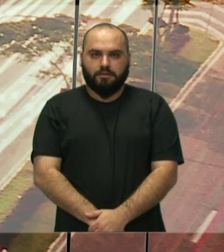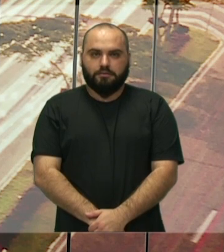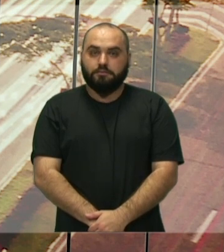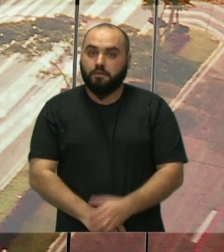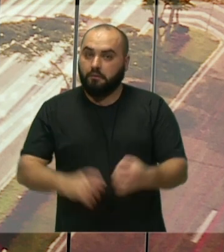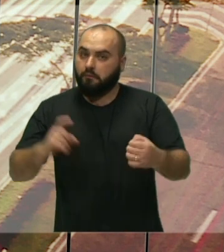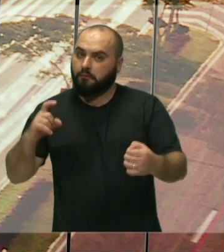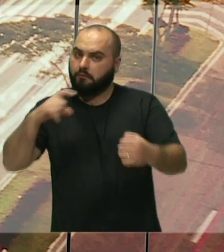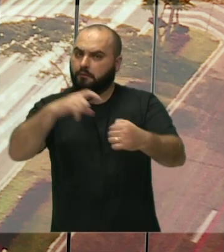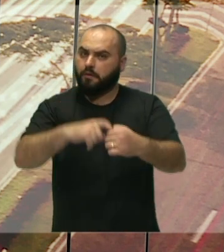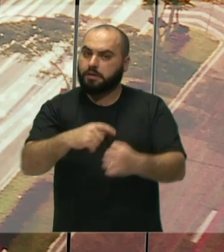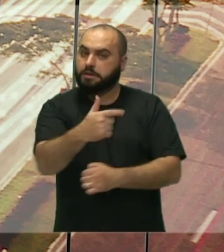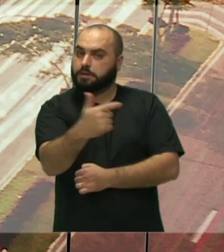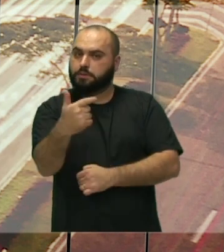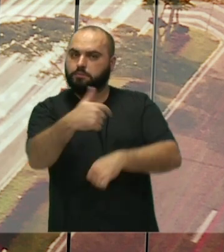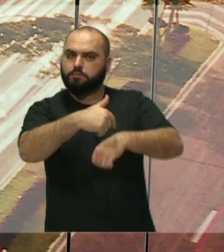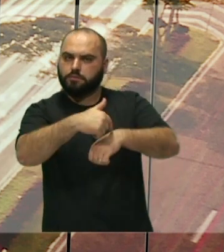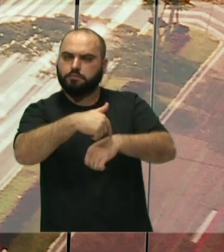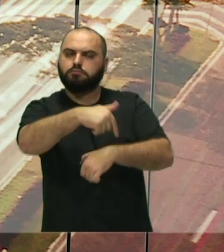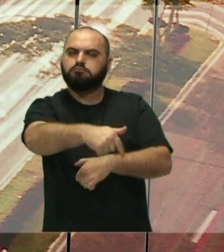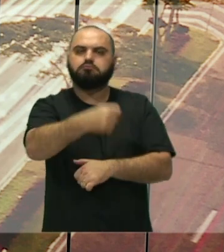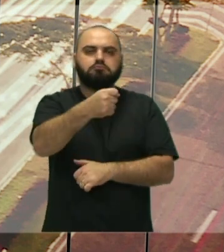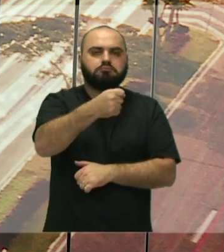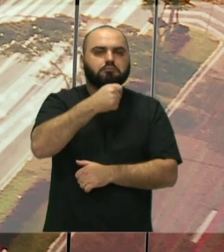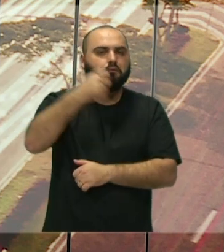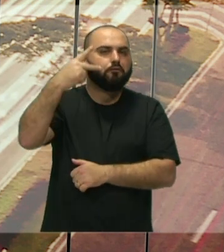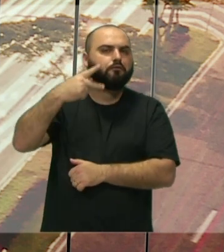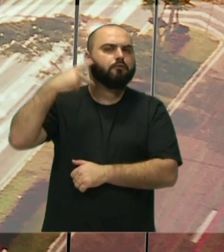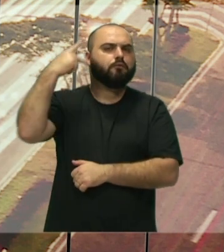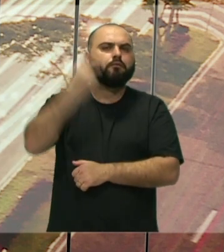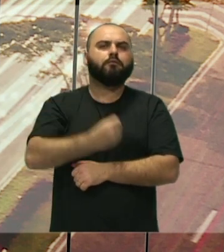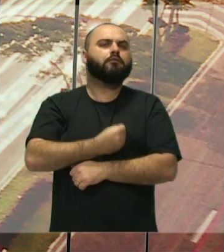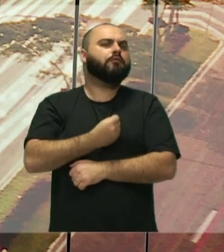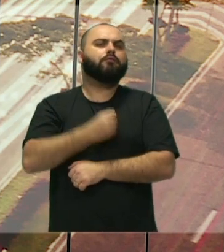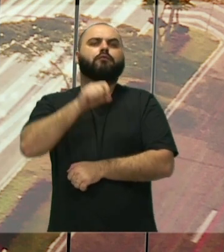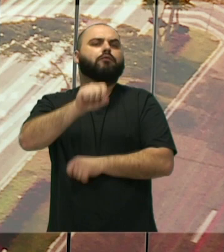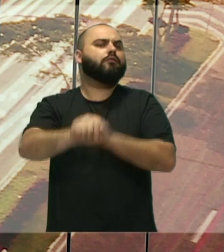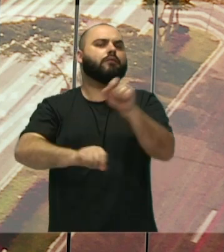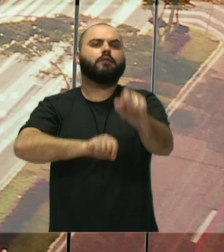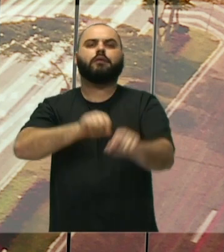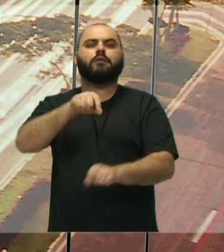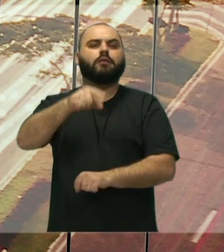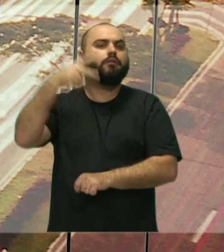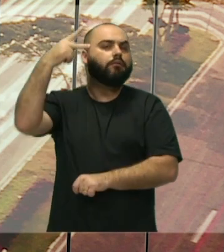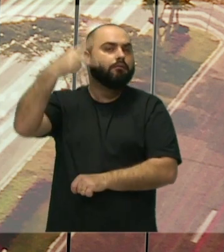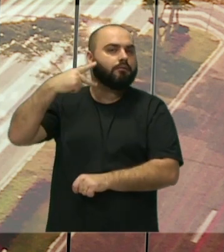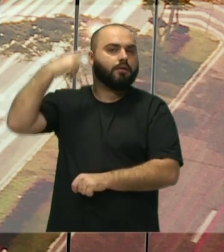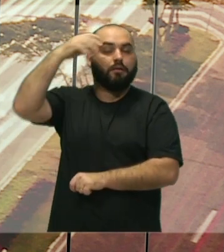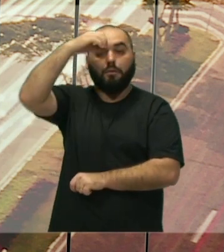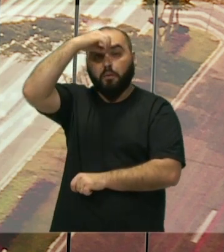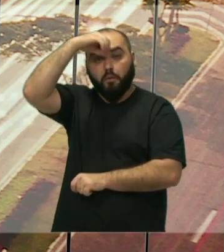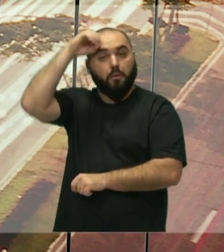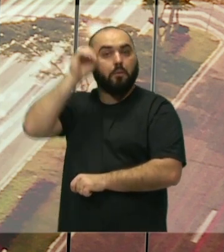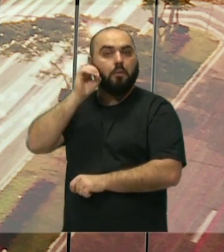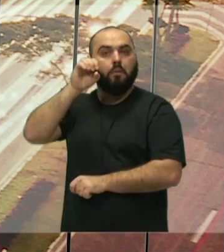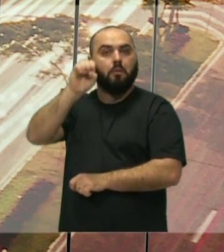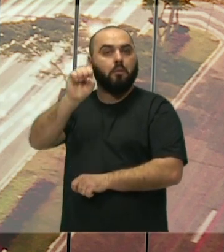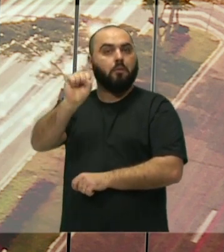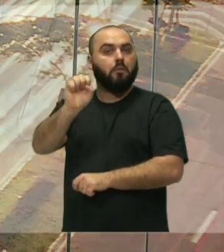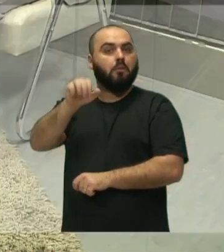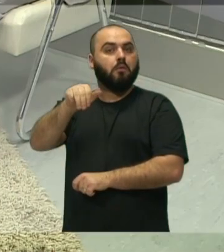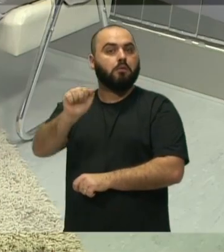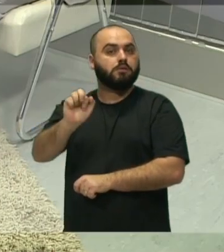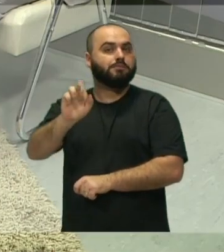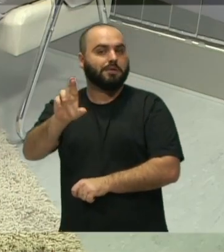Voltamos com o segundo bloco do Fala Vereador. Hoje participa conosco o vereador Osmar Teixeira, do Solidariedade.